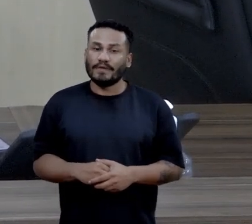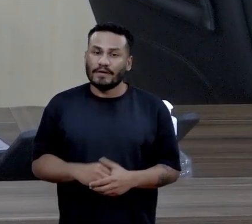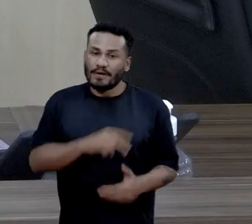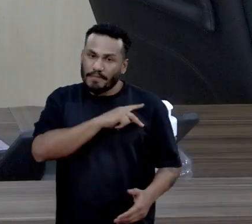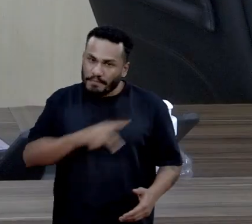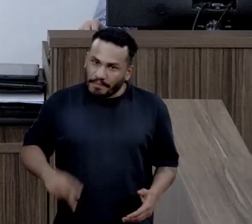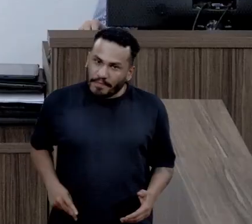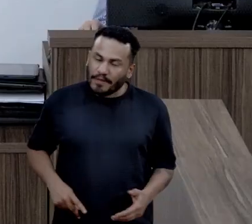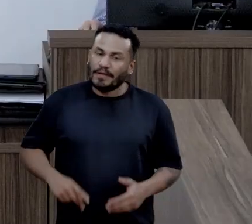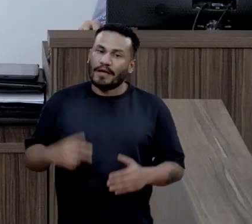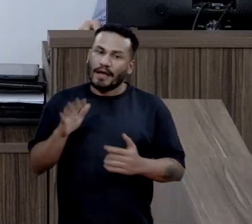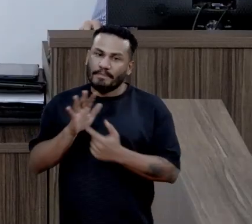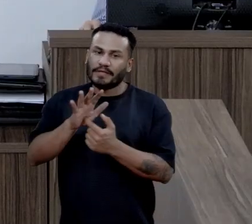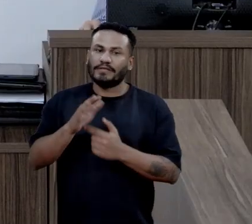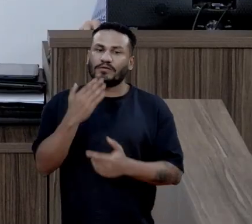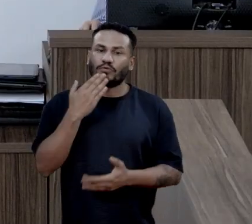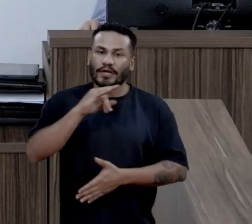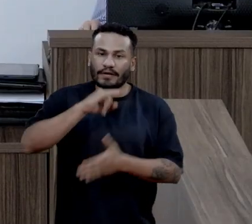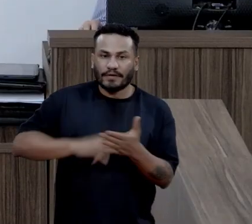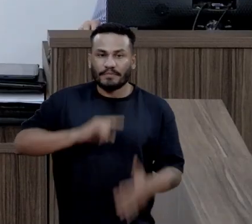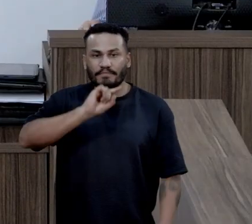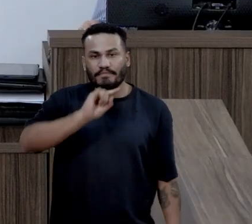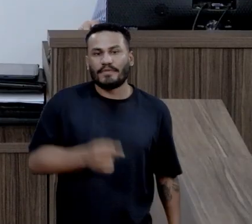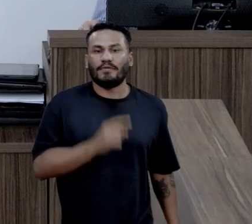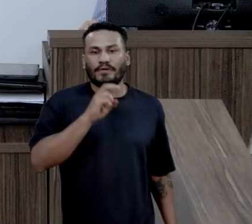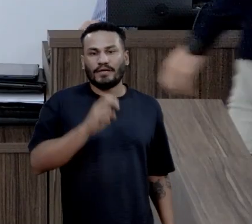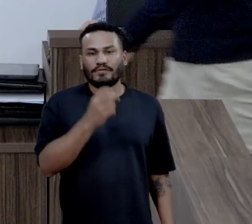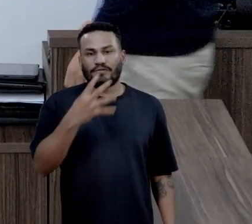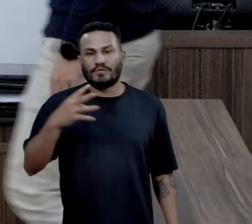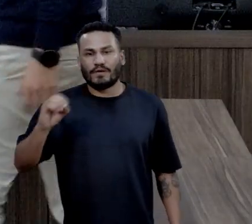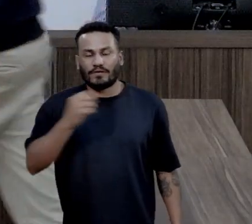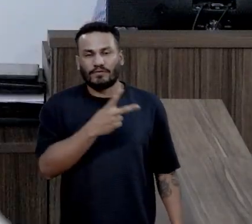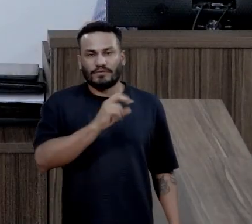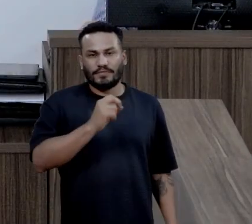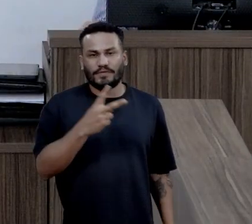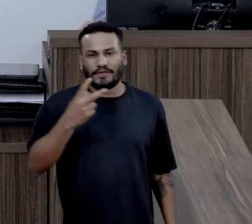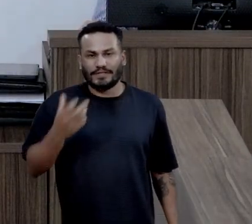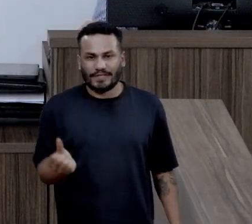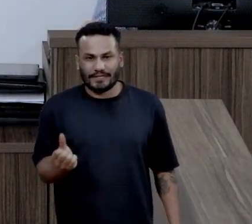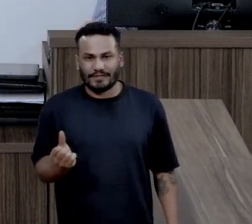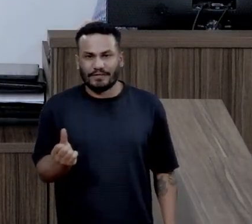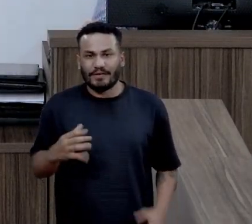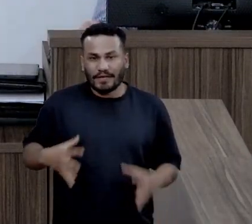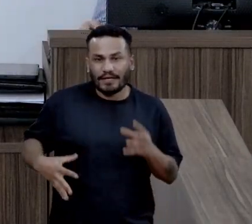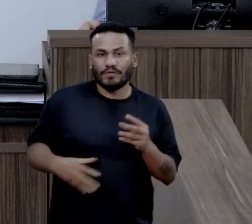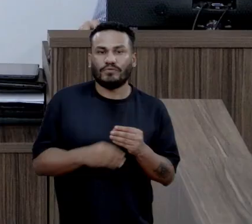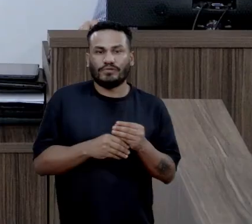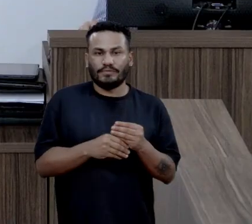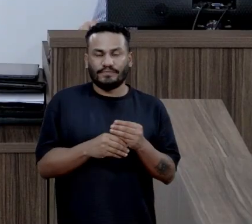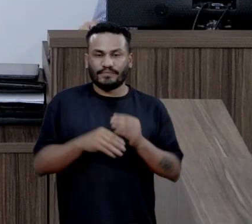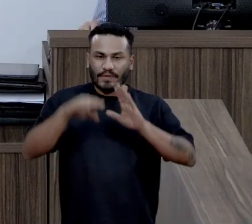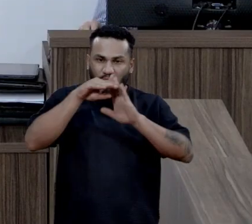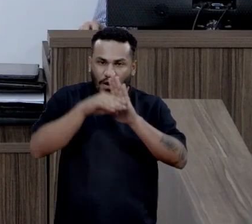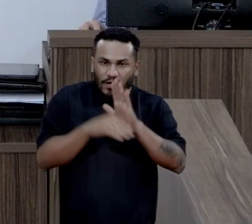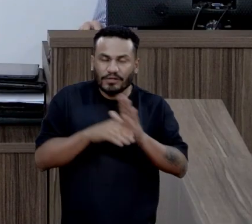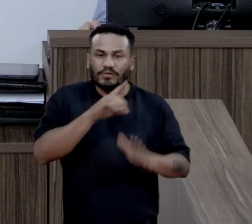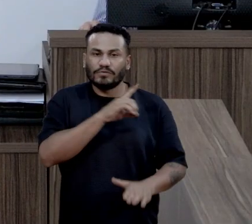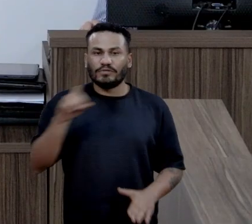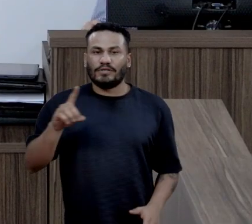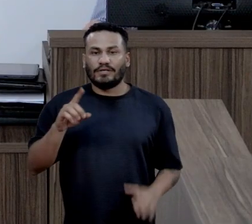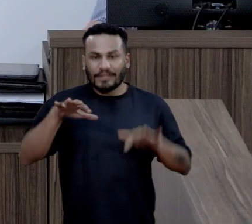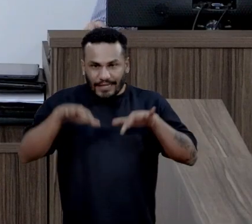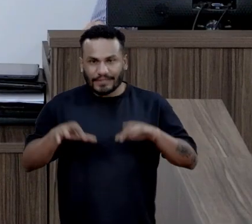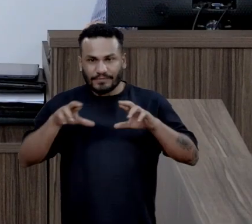Presidente, pela ordem, eu apresento o requerimento 1540 de 2026 para a inclusão na ordem do dia da